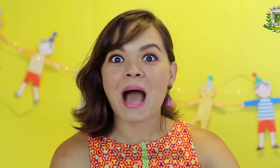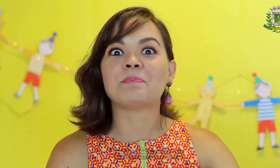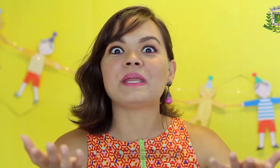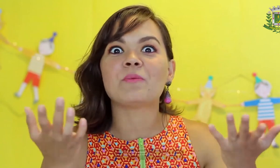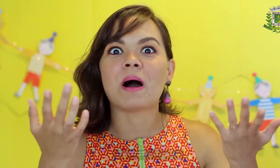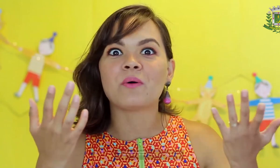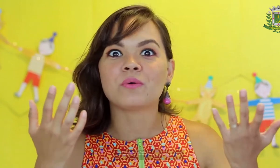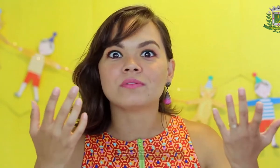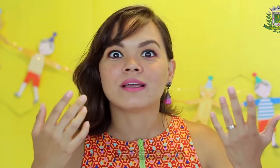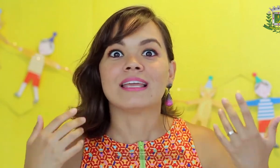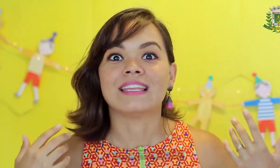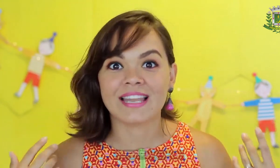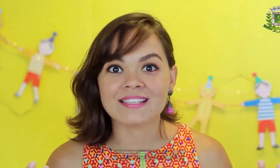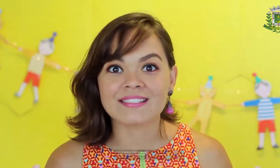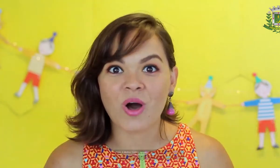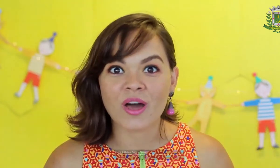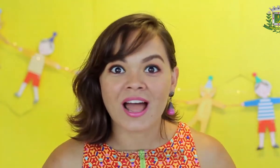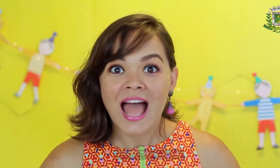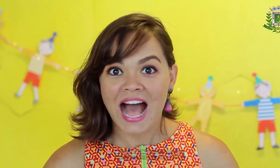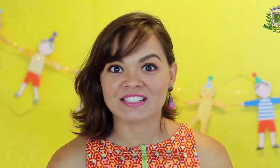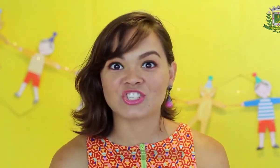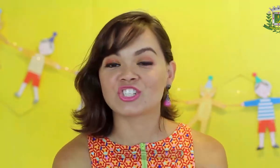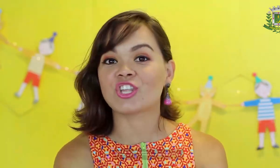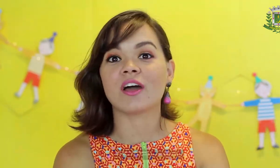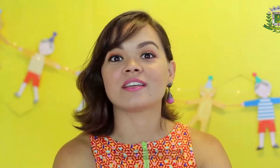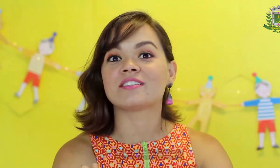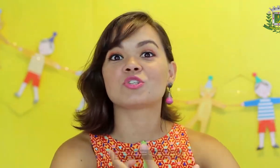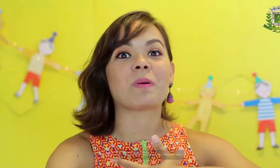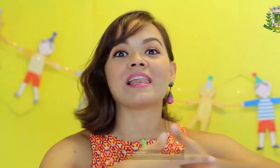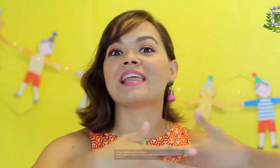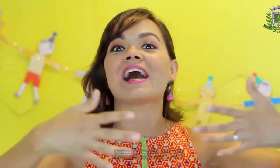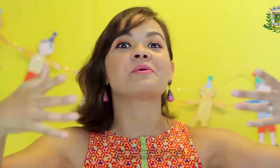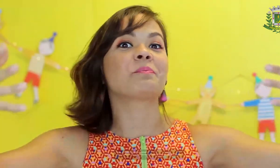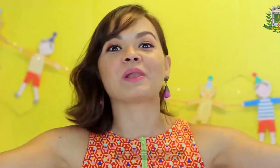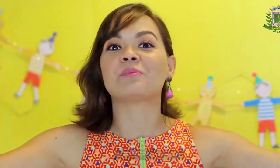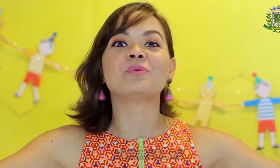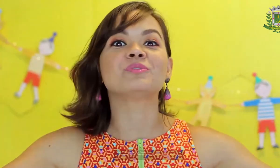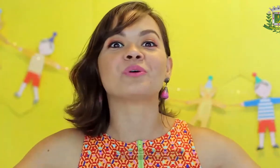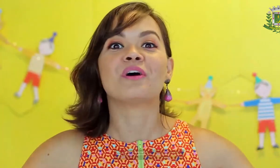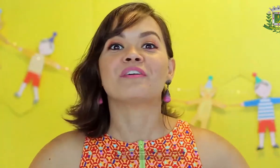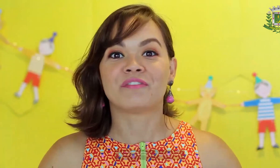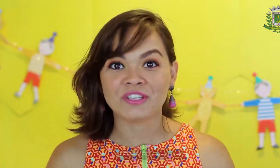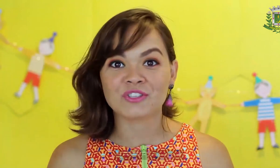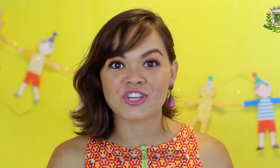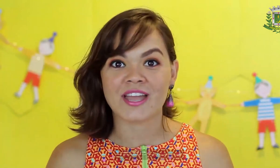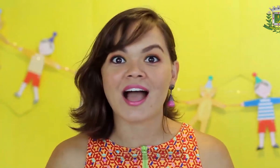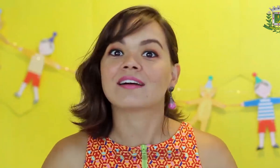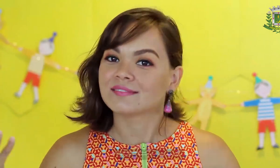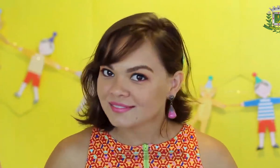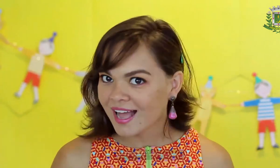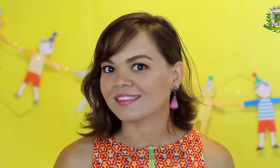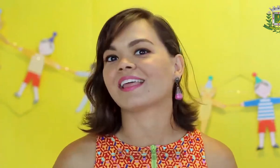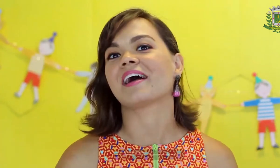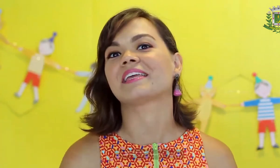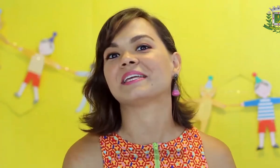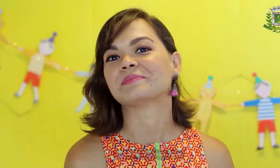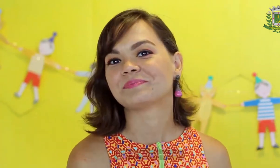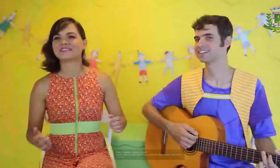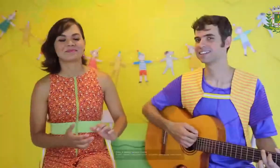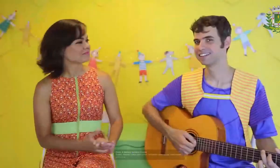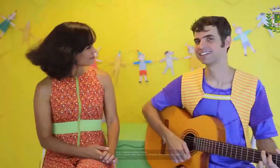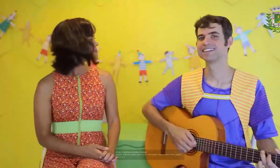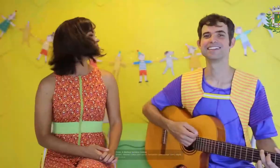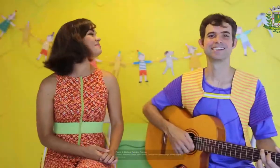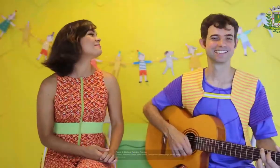aldeia, abriu o baú. E nessa hora, as histórias se espalharam pelo mundo, vindo chegar até